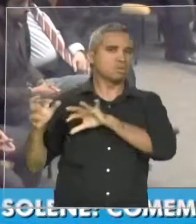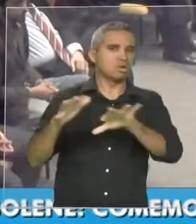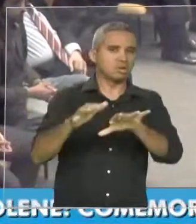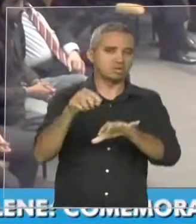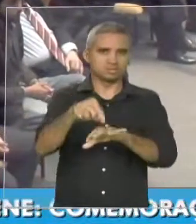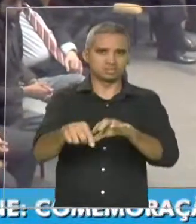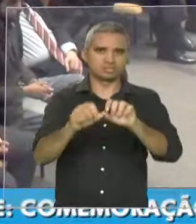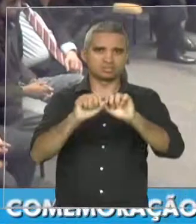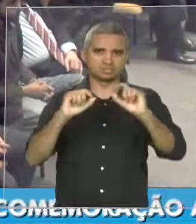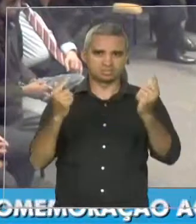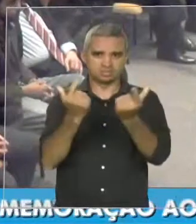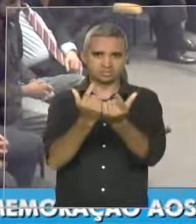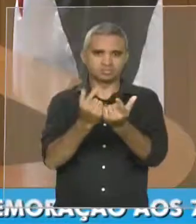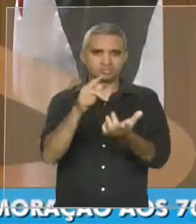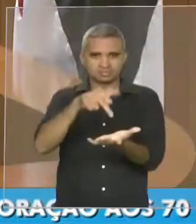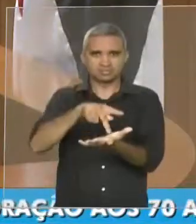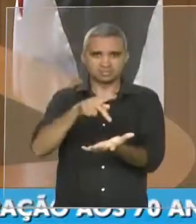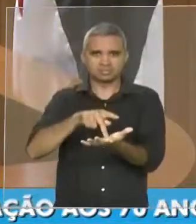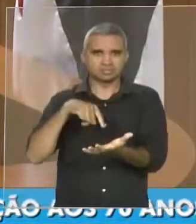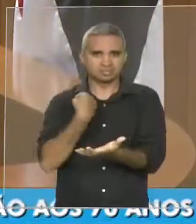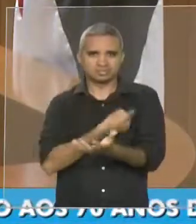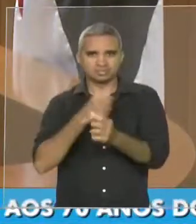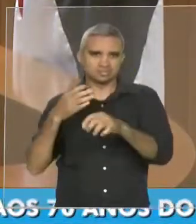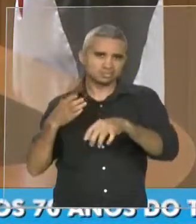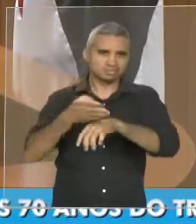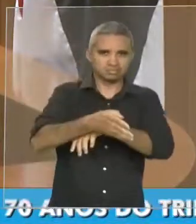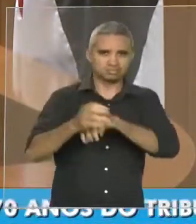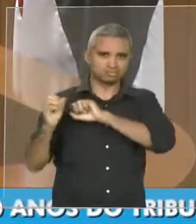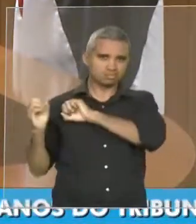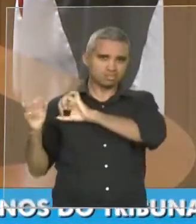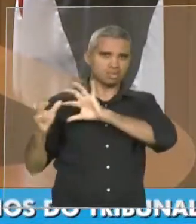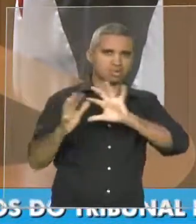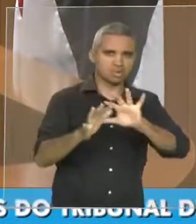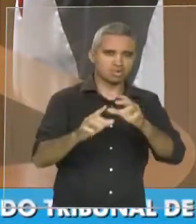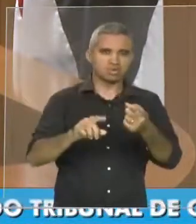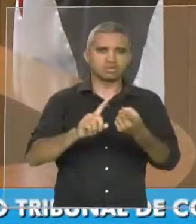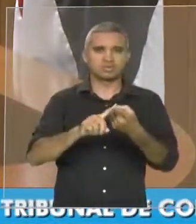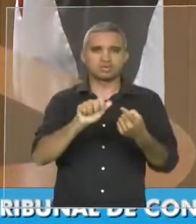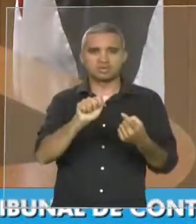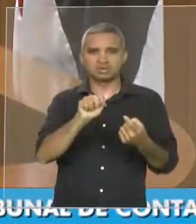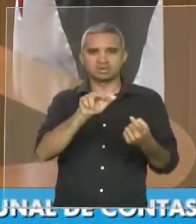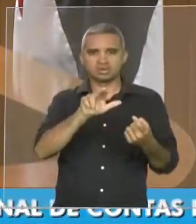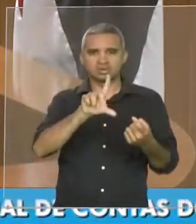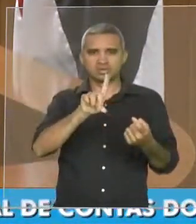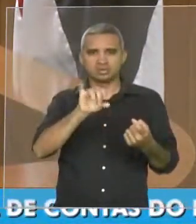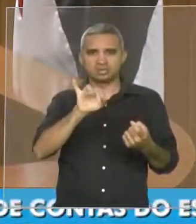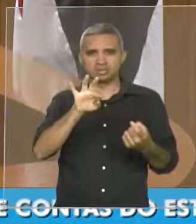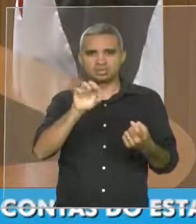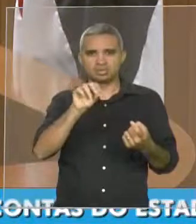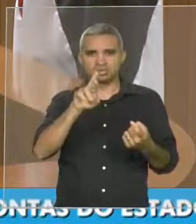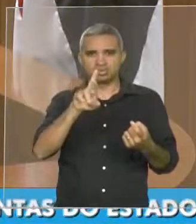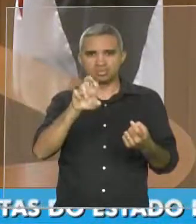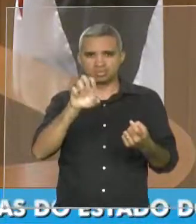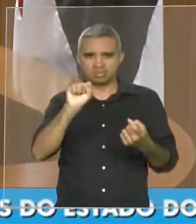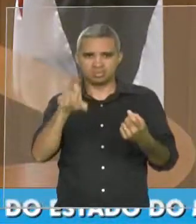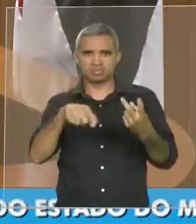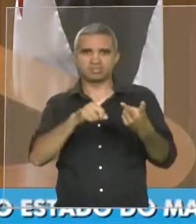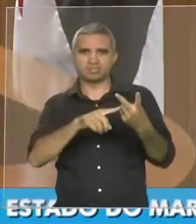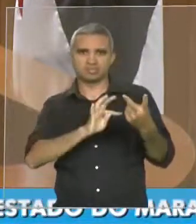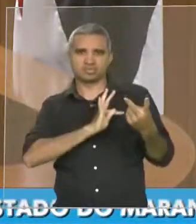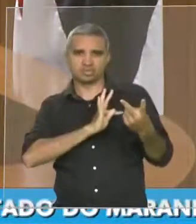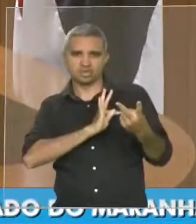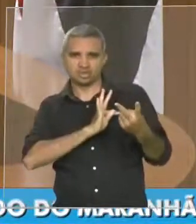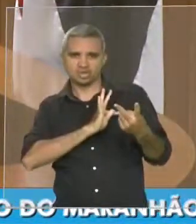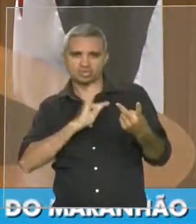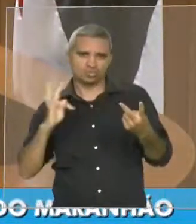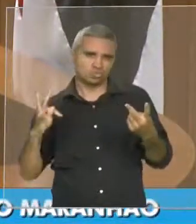né? A Assembleia Legislativa, os auditores, os técnicos, enfim, todos os servidores, enfim, todos aqueles que